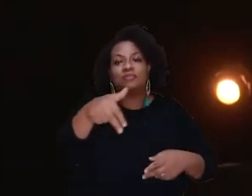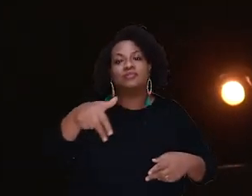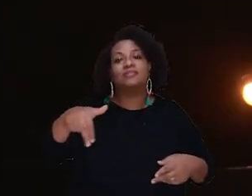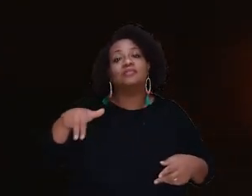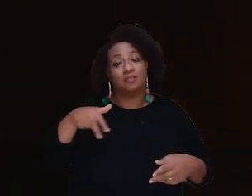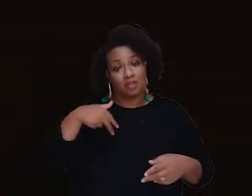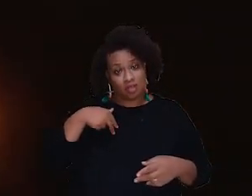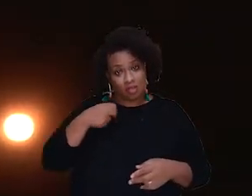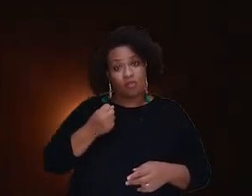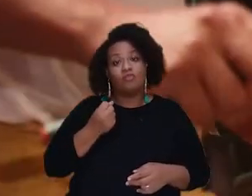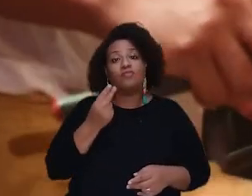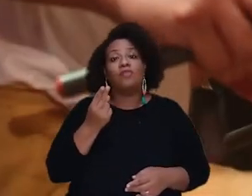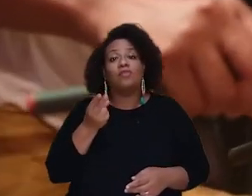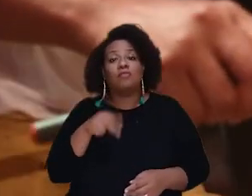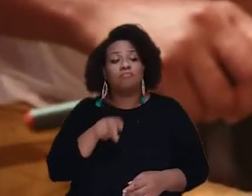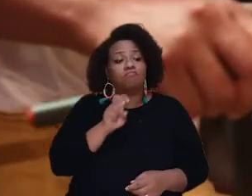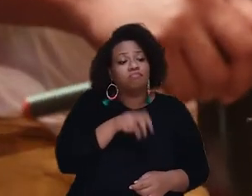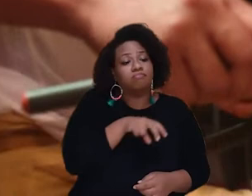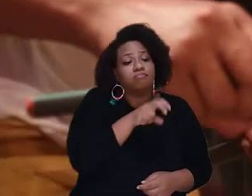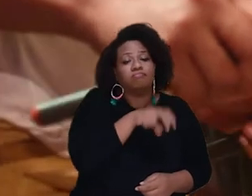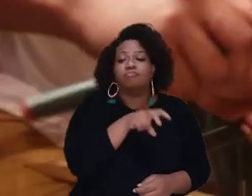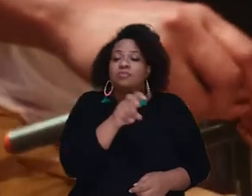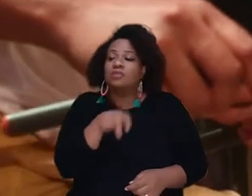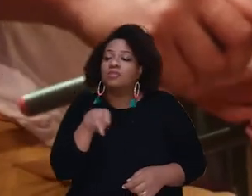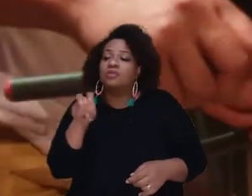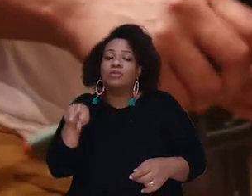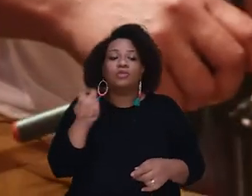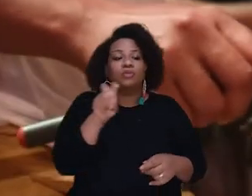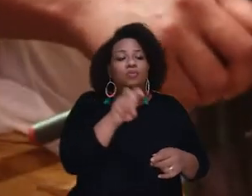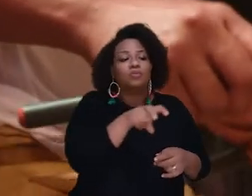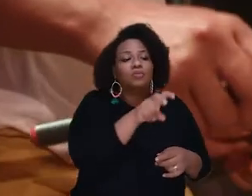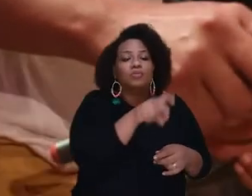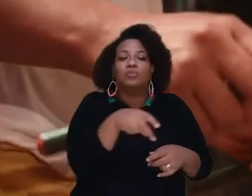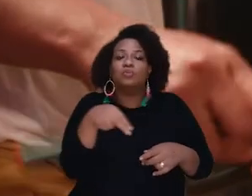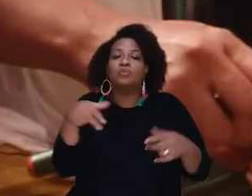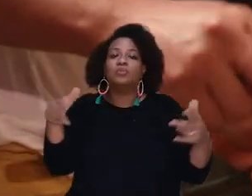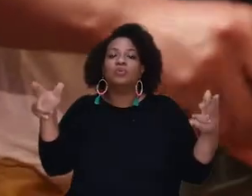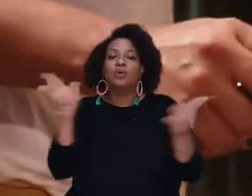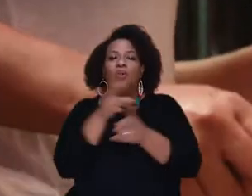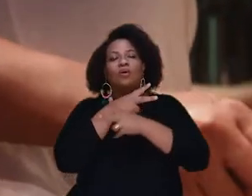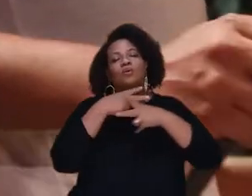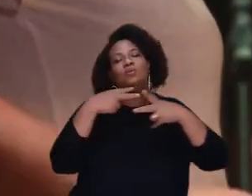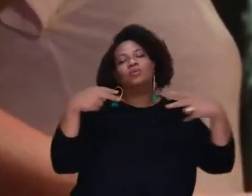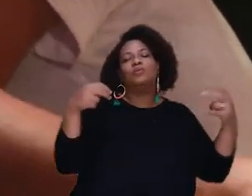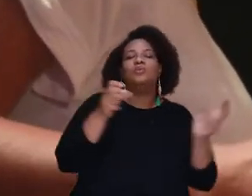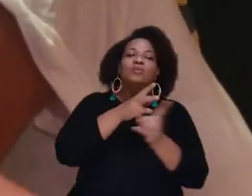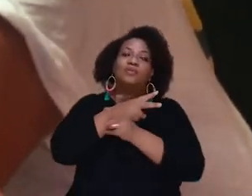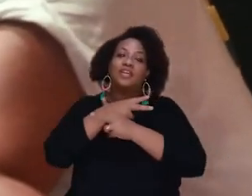E eu vou, e o vento vai me levando. Eu vou, e o vento vai